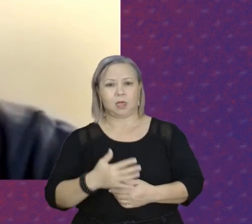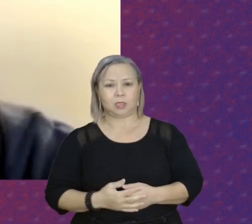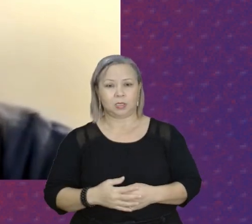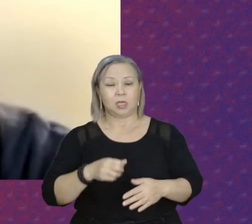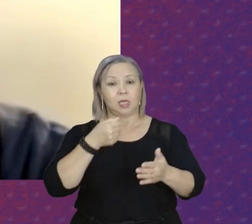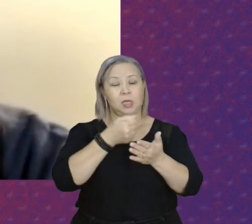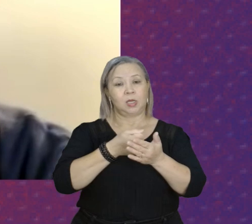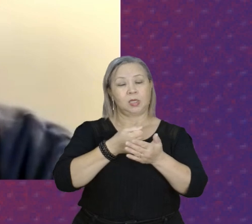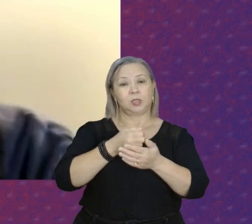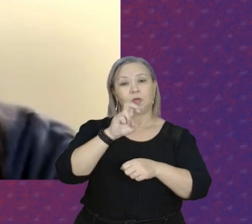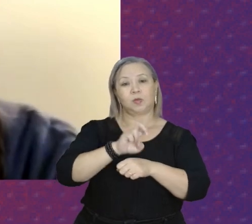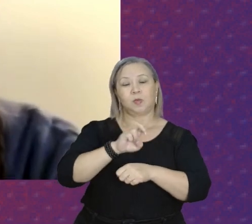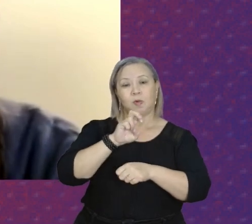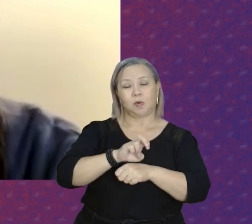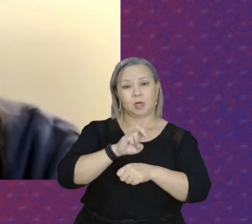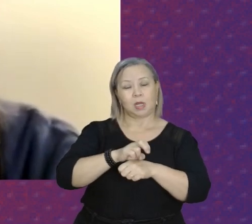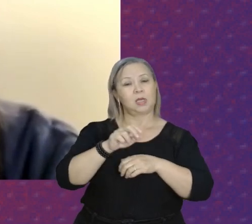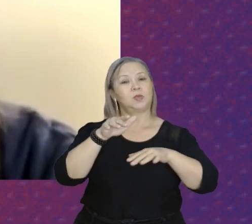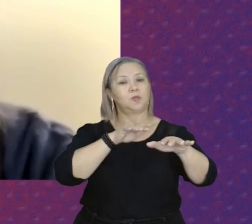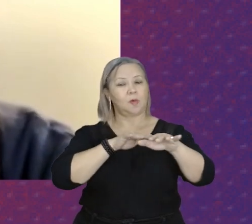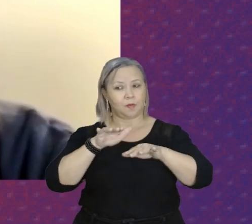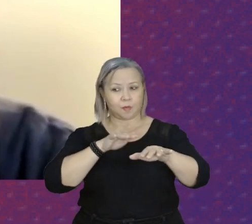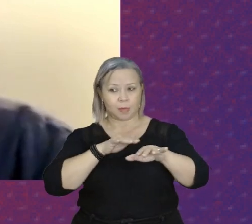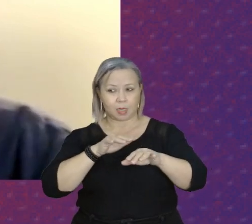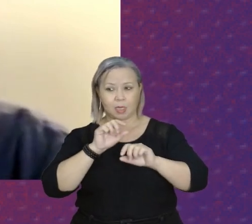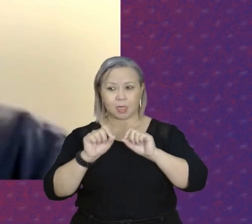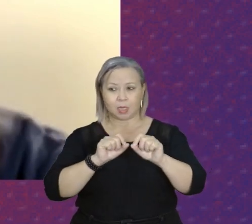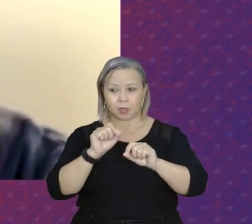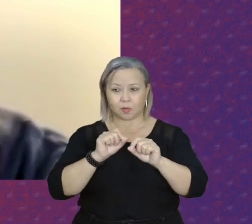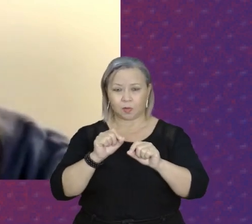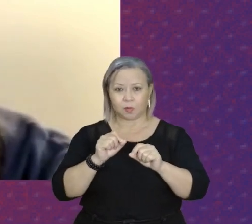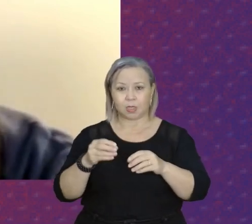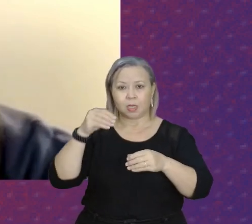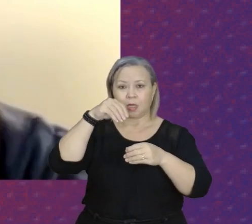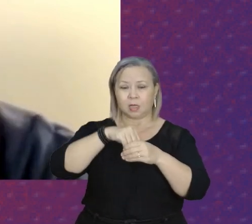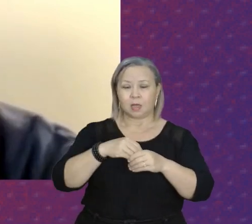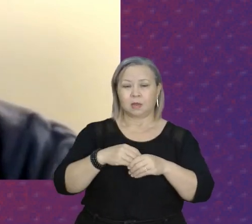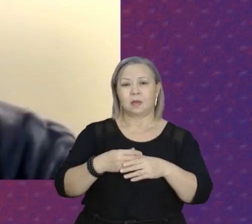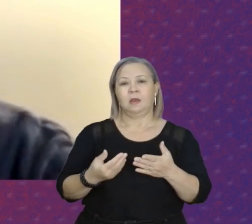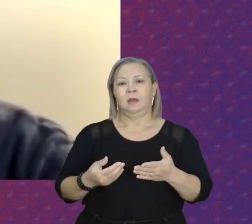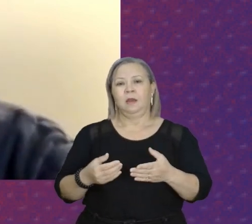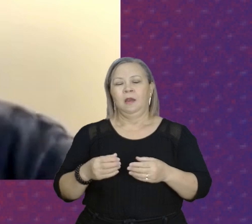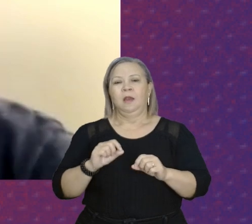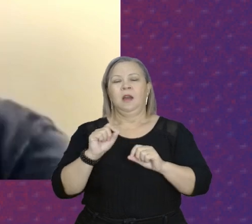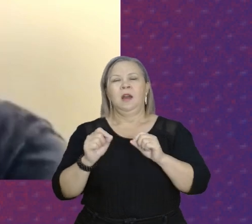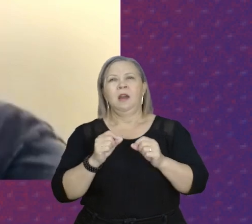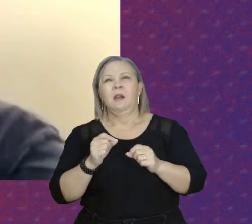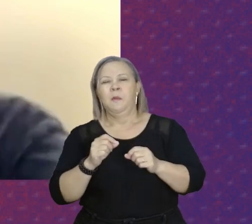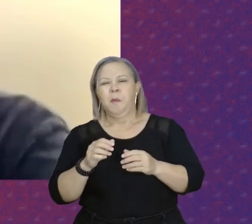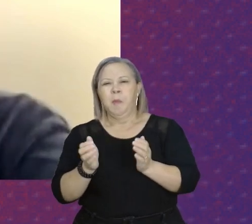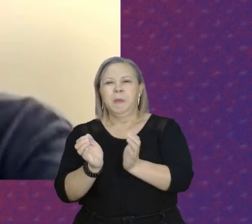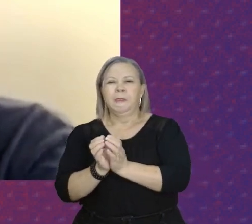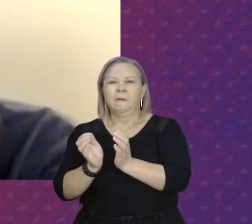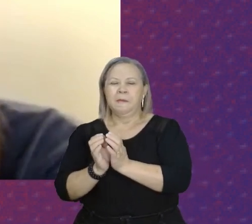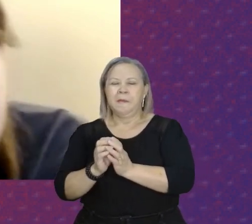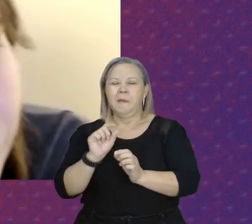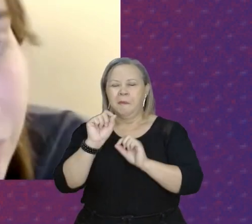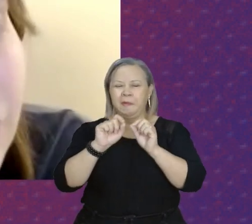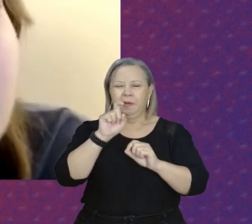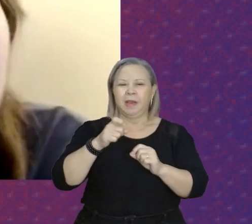por creches, né, um movimento que inclusive faz parte da fundação do que é o feminismo no